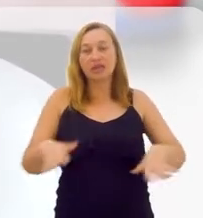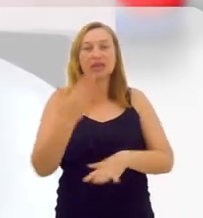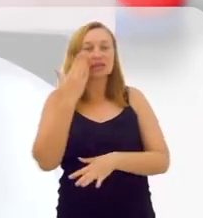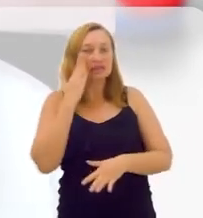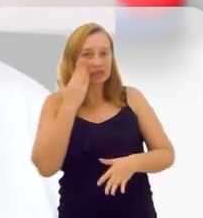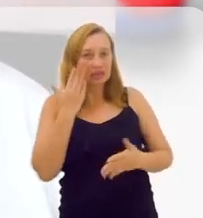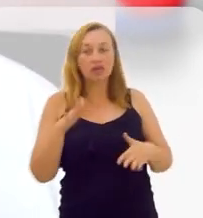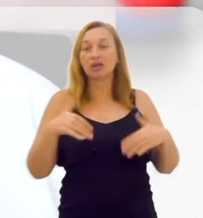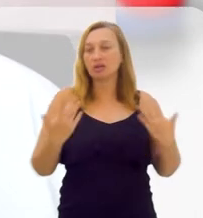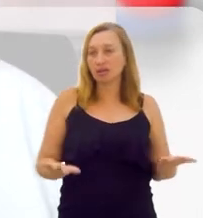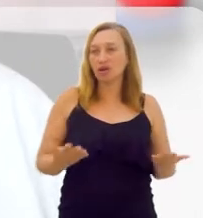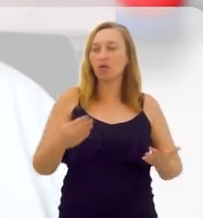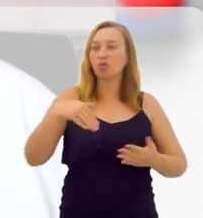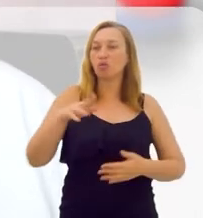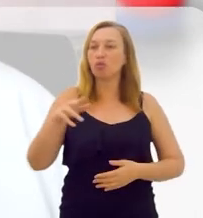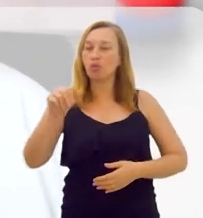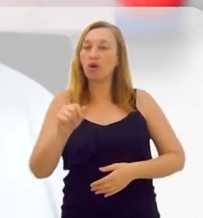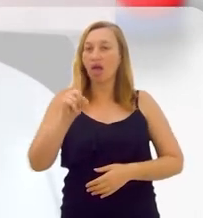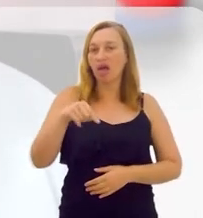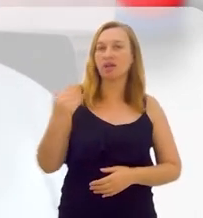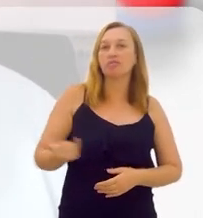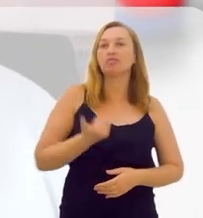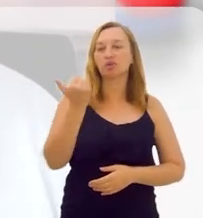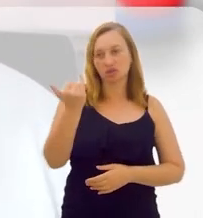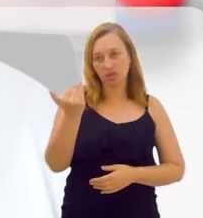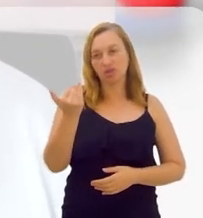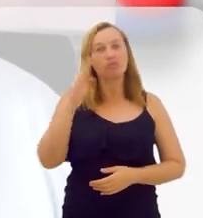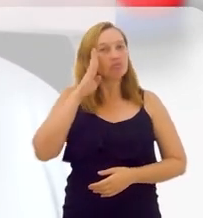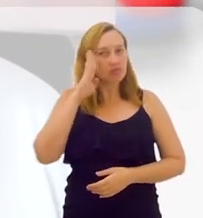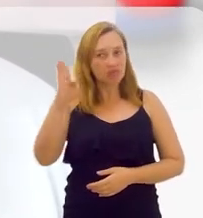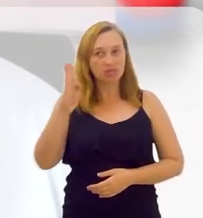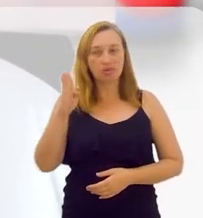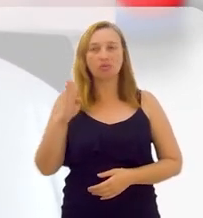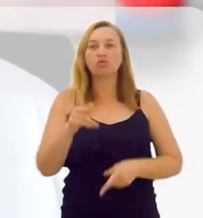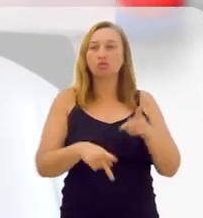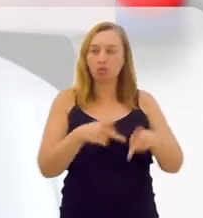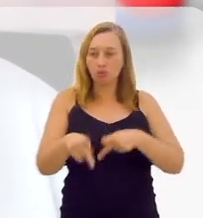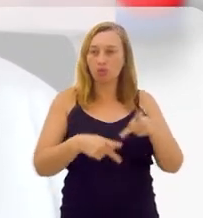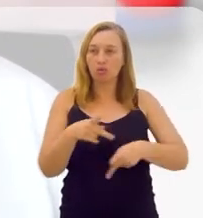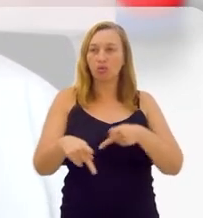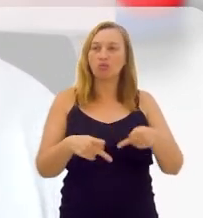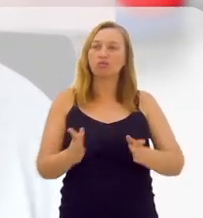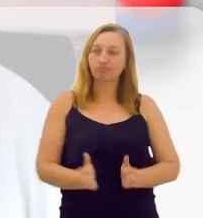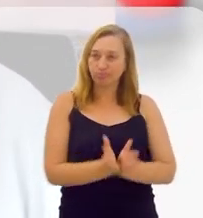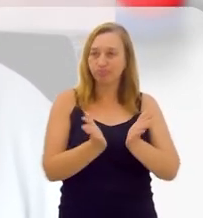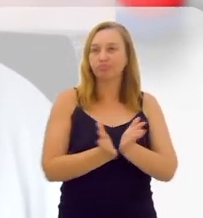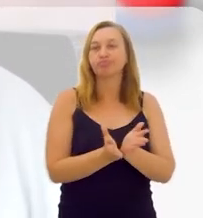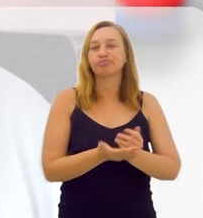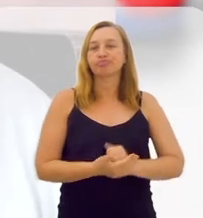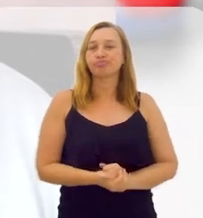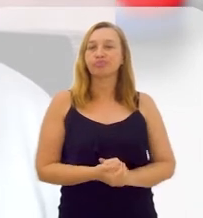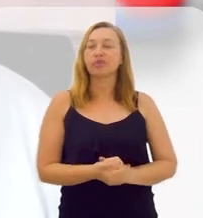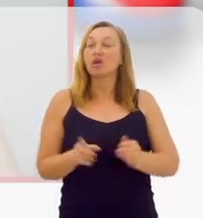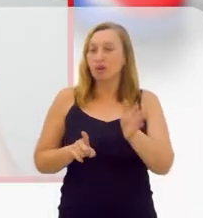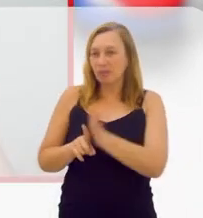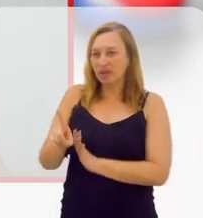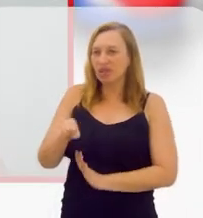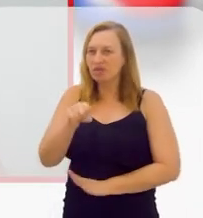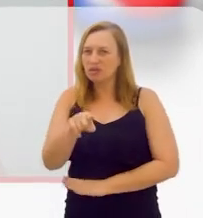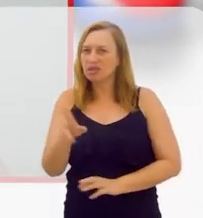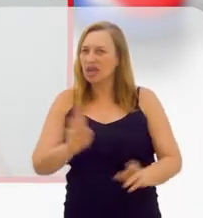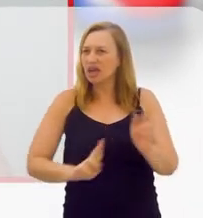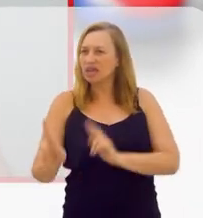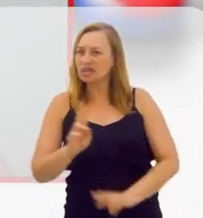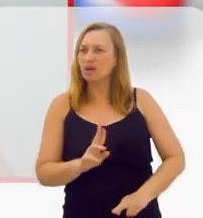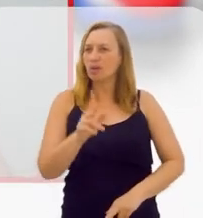pandemia, entendeu? Então, assim, o Mumbuca, ele é muito importante principalmente para a população de baixa renda. Ia te perguntar Sim. justamente